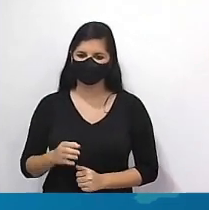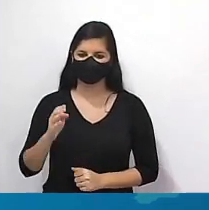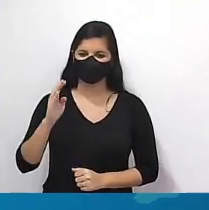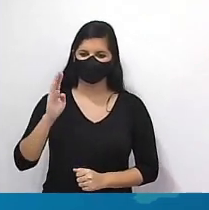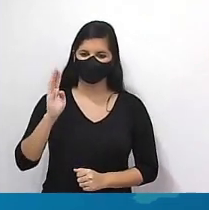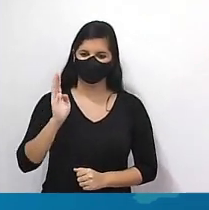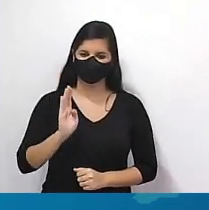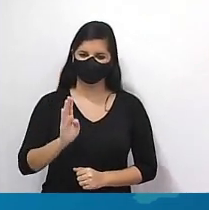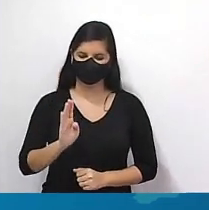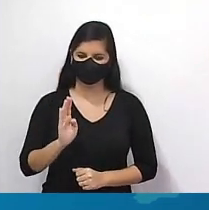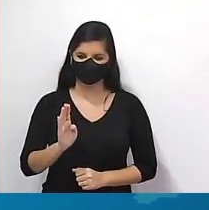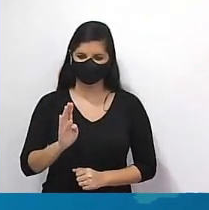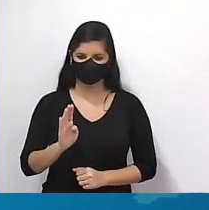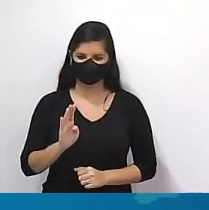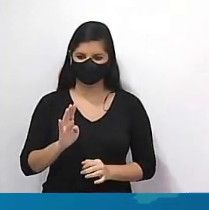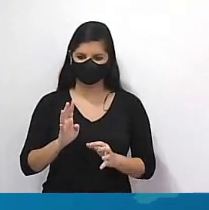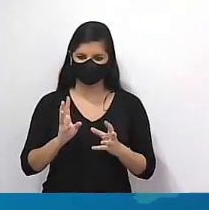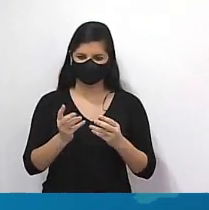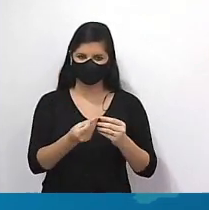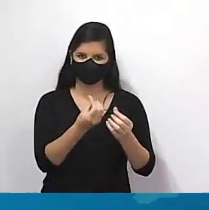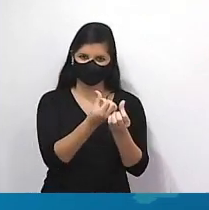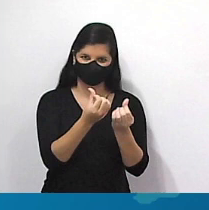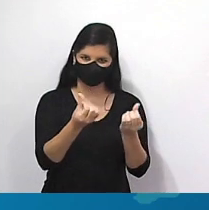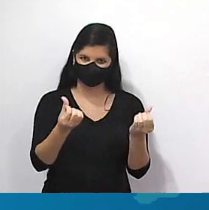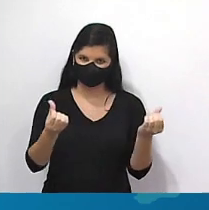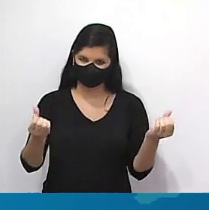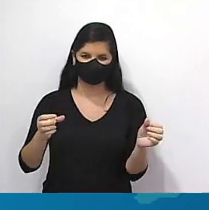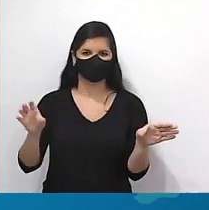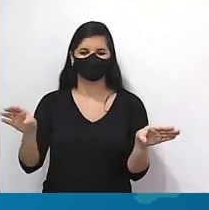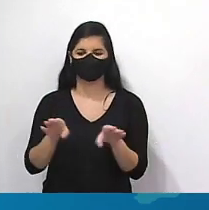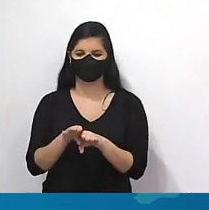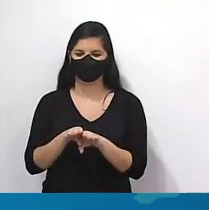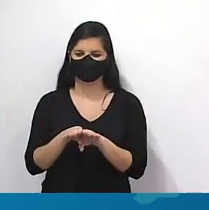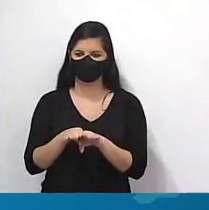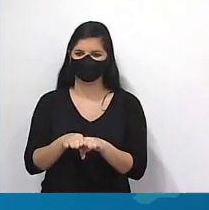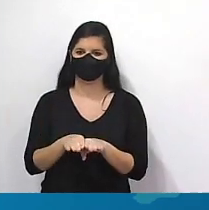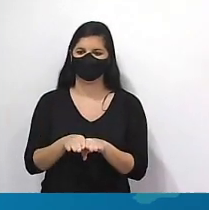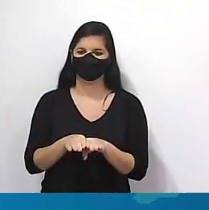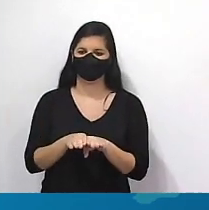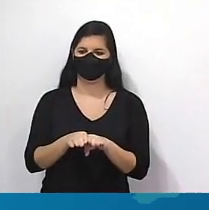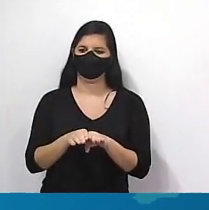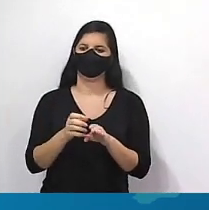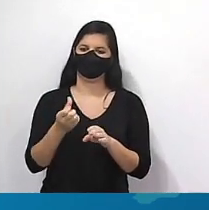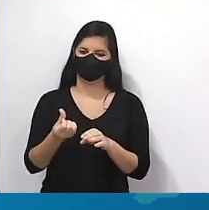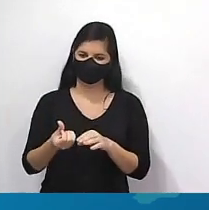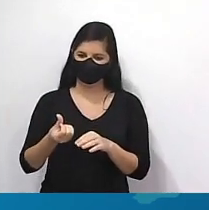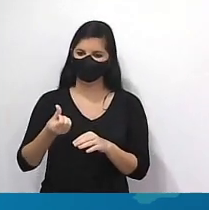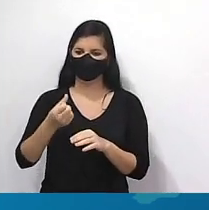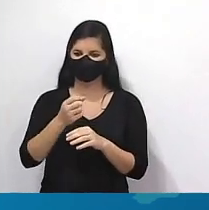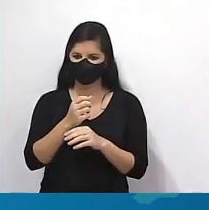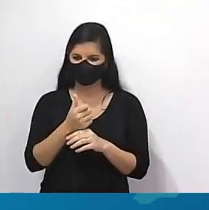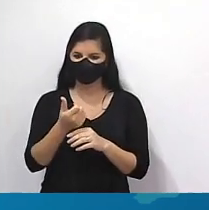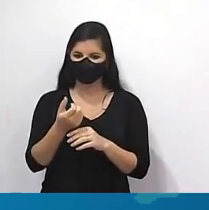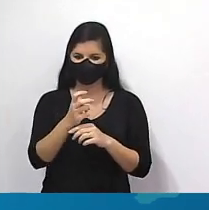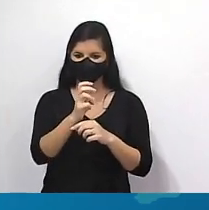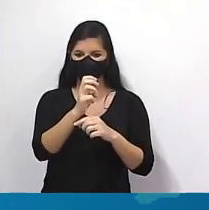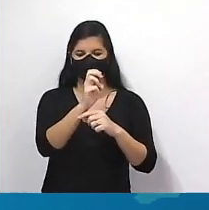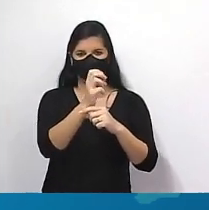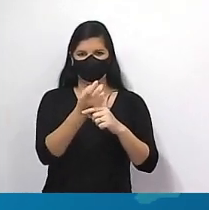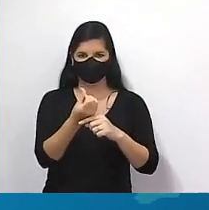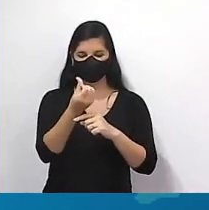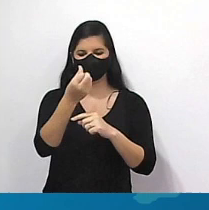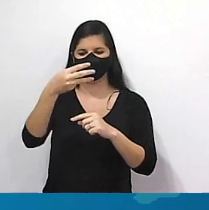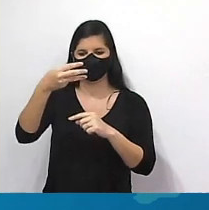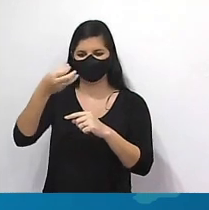B. Todos os denominadores são 6, ó. 7 sextos mais 4 sextos menos 5 sextos mais 3 sextos.